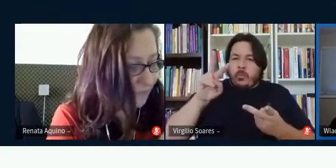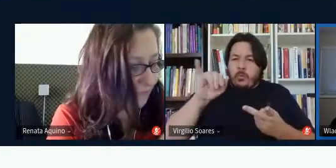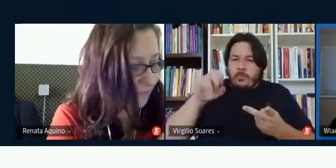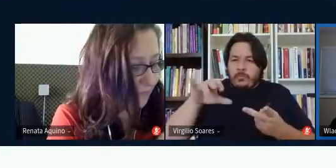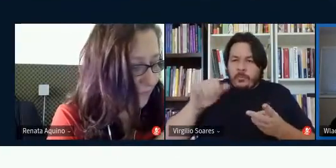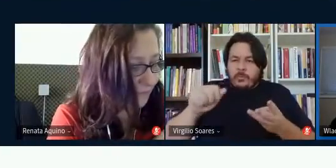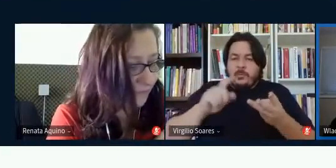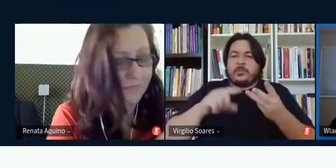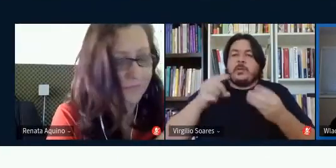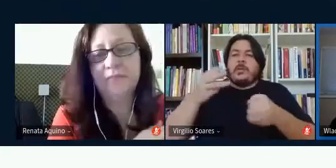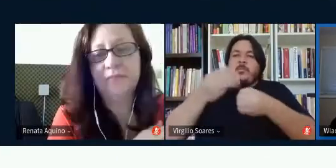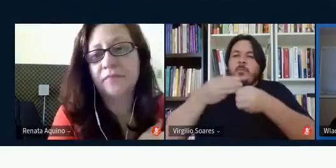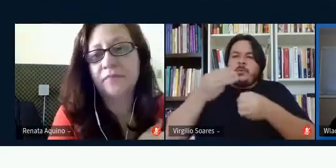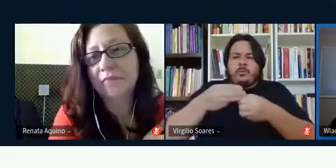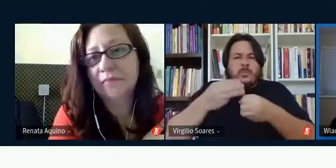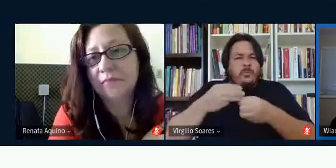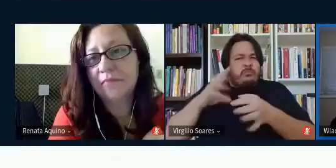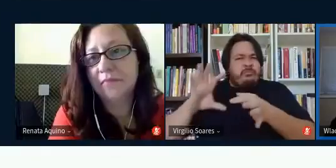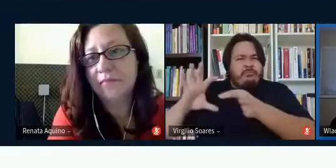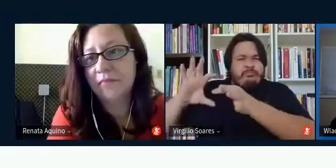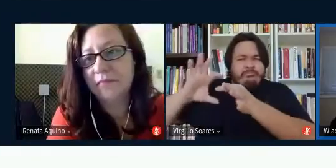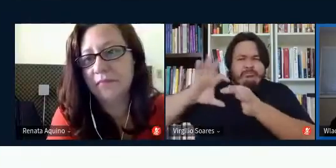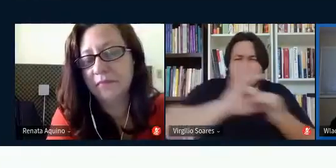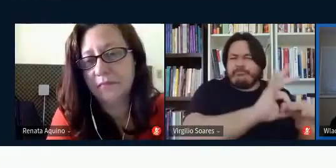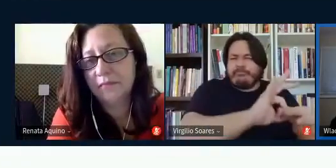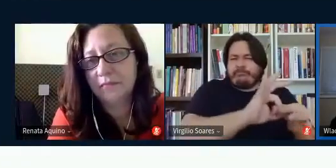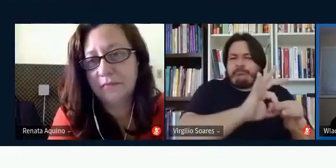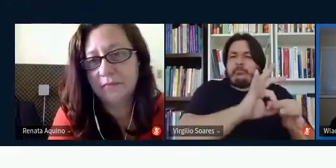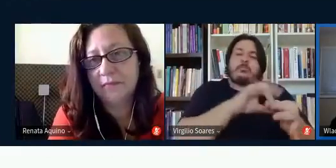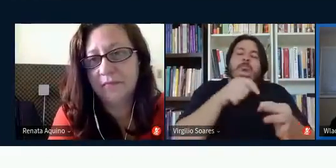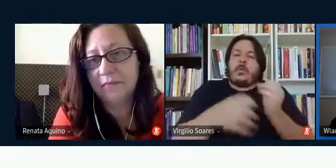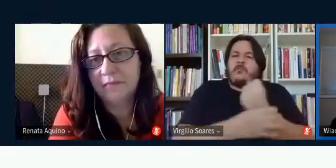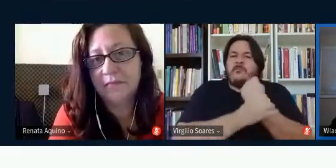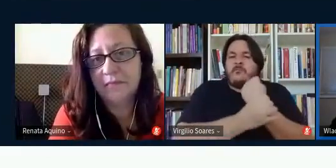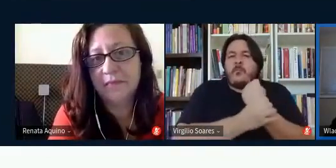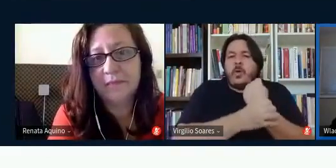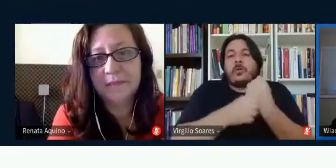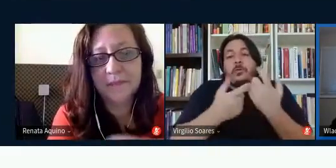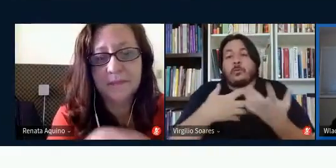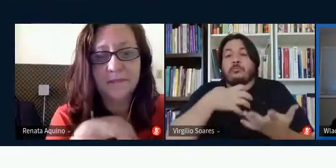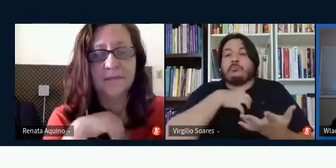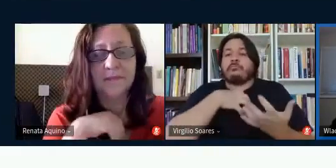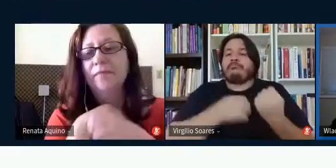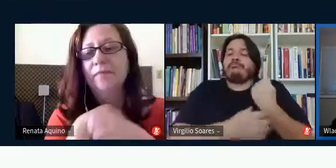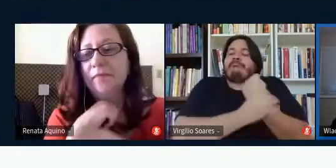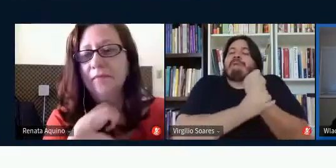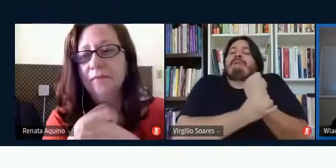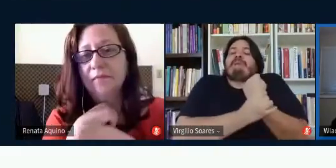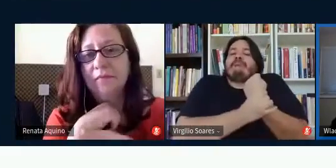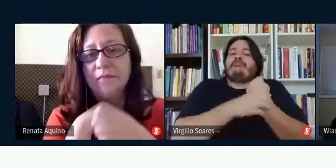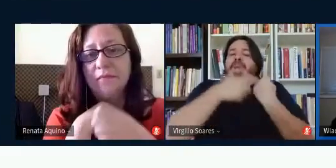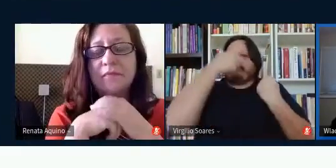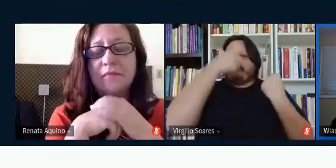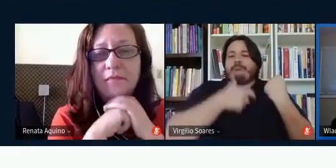coesa. Foi muito coesa. Então, a sensação é de segurança, né, diante